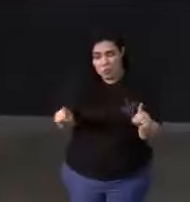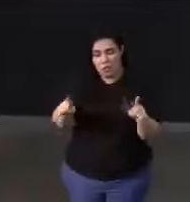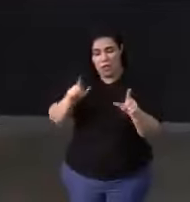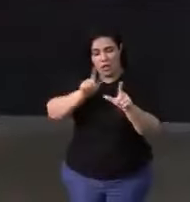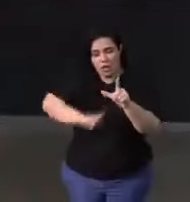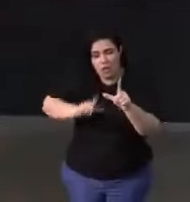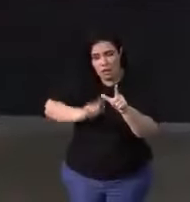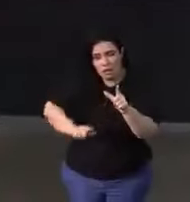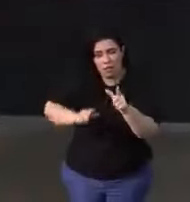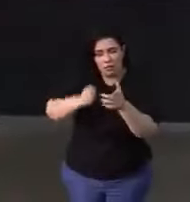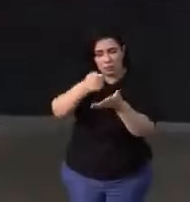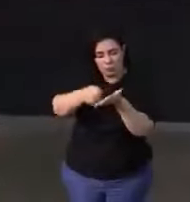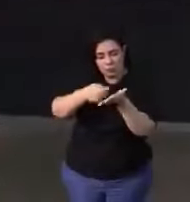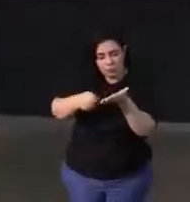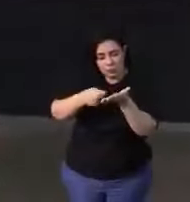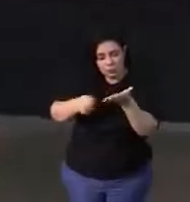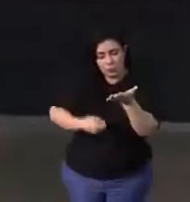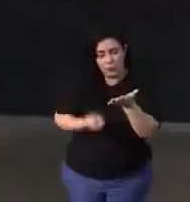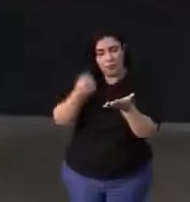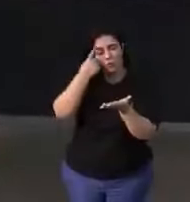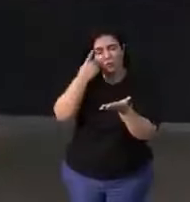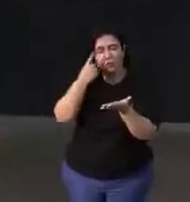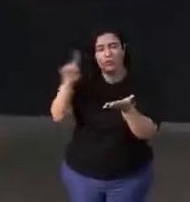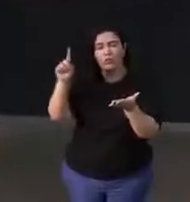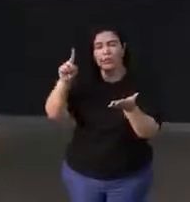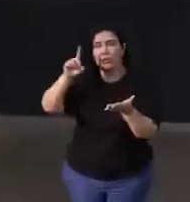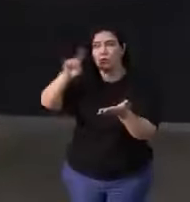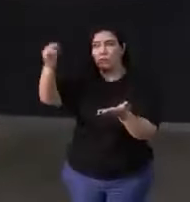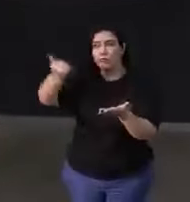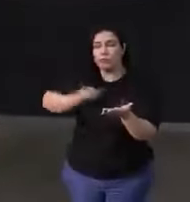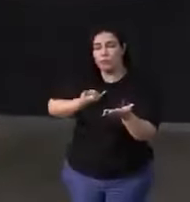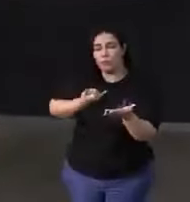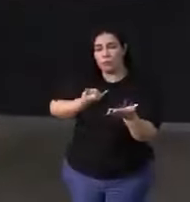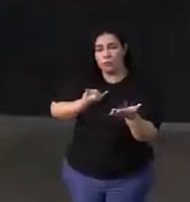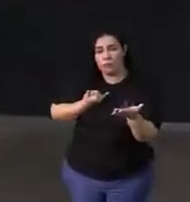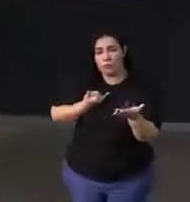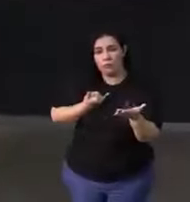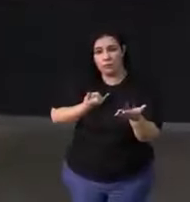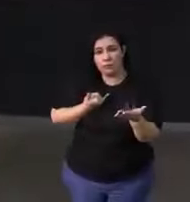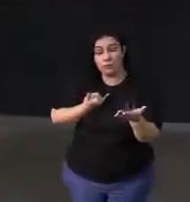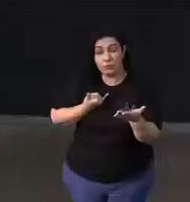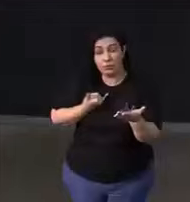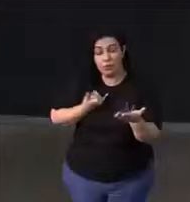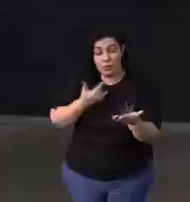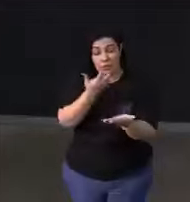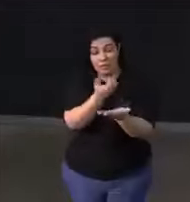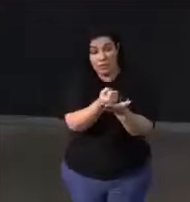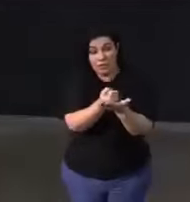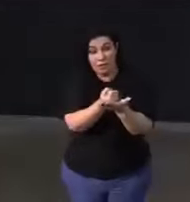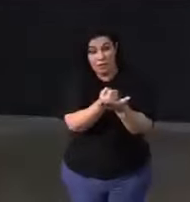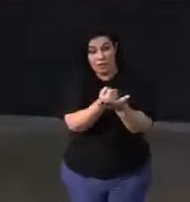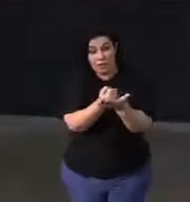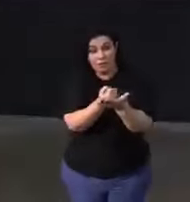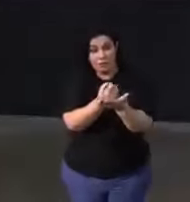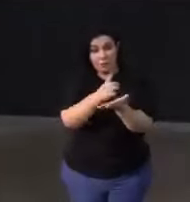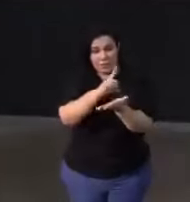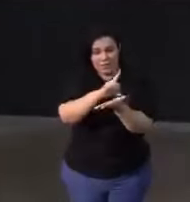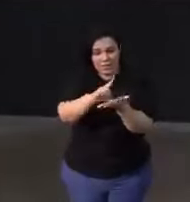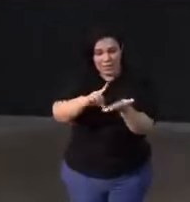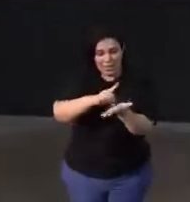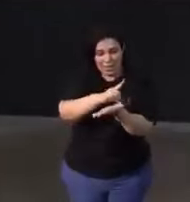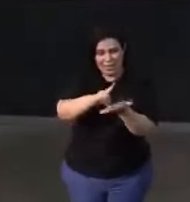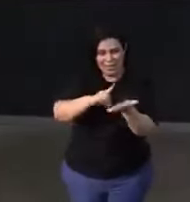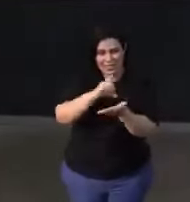letras. E uma vez Deus falou ao meu coração assim: olha, você vai gravar um CD. Eu falei: opa, então já sei.